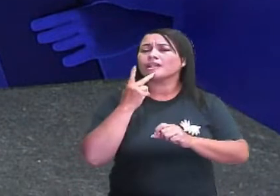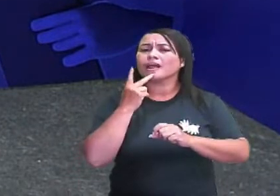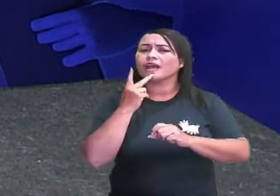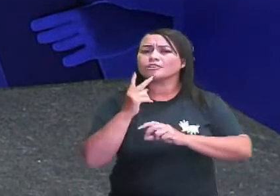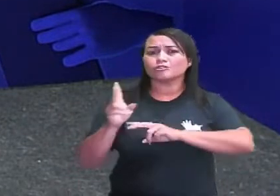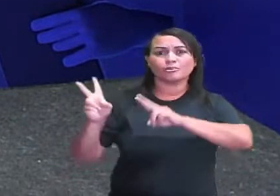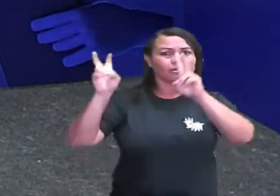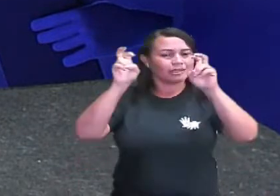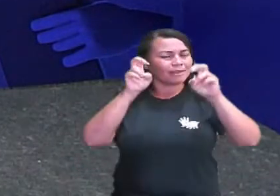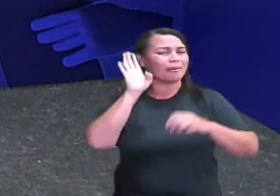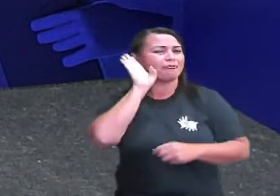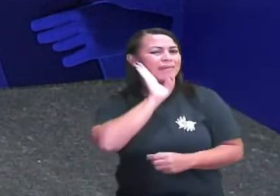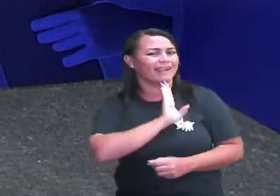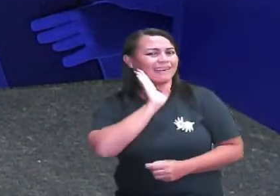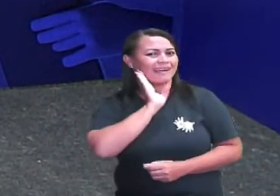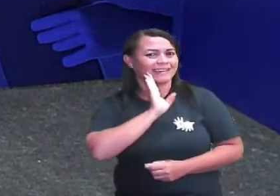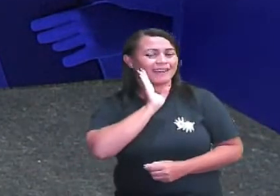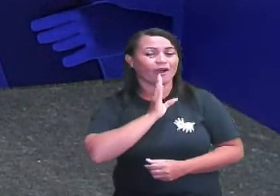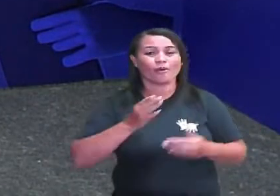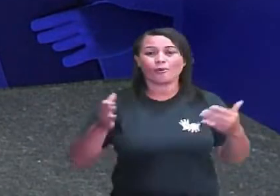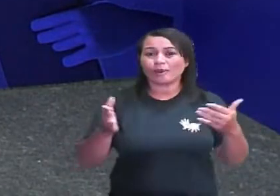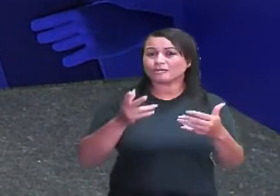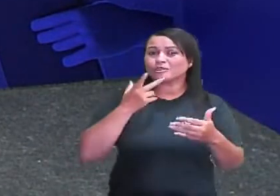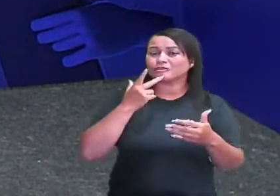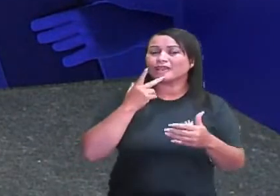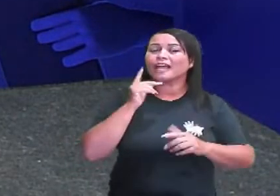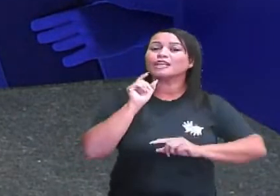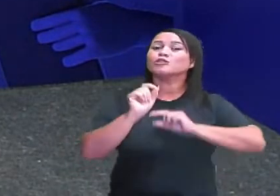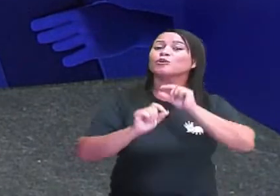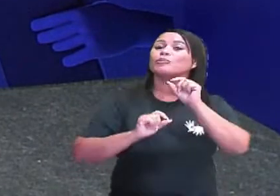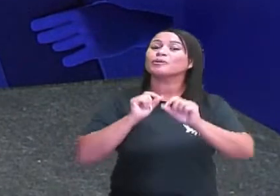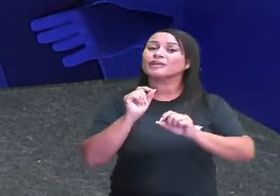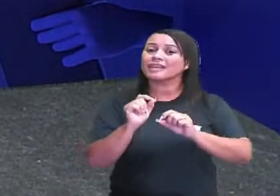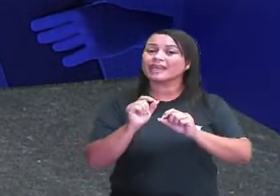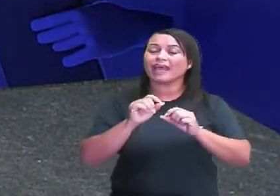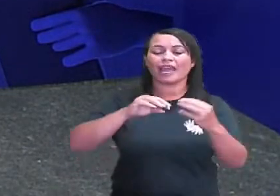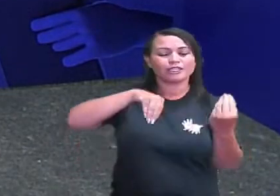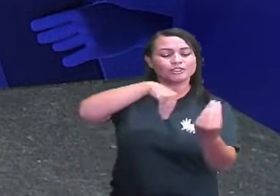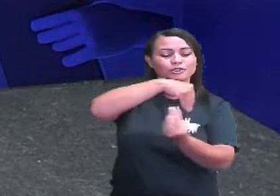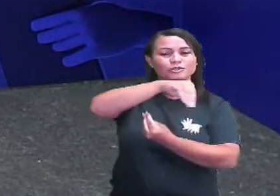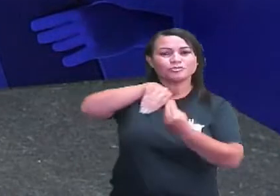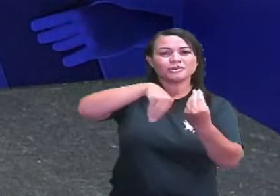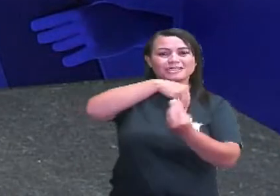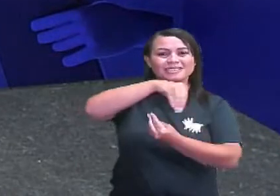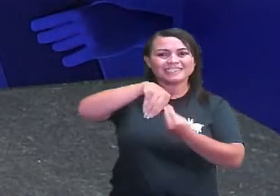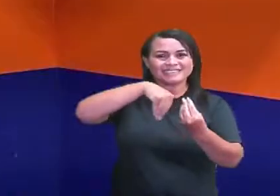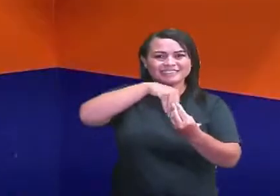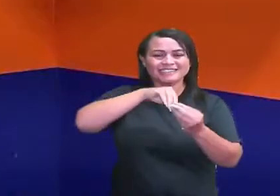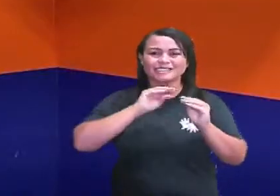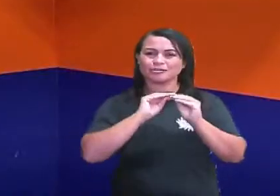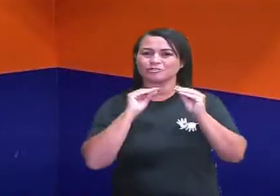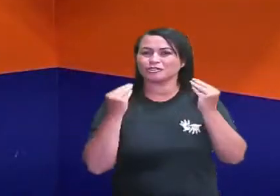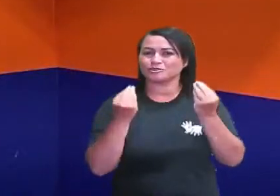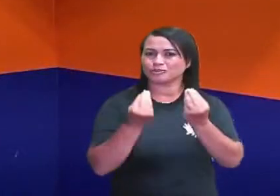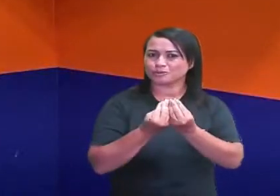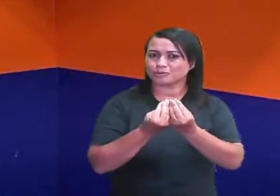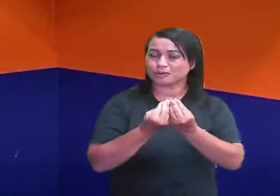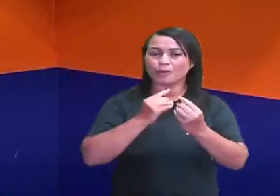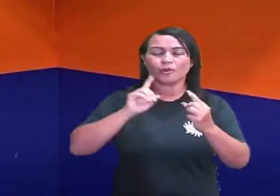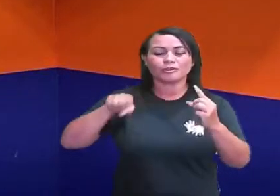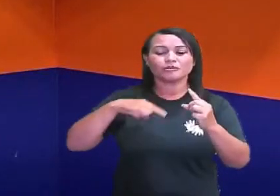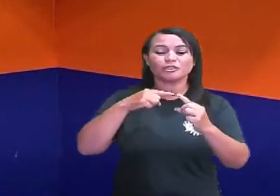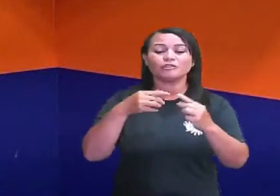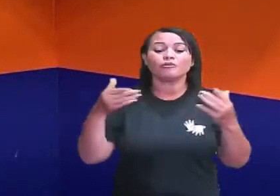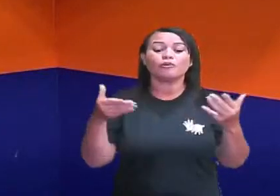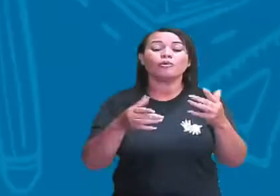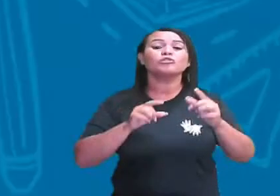assunto muito bacana. Hoje vamos falar sobre as substâncias e misturas. O nosso objetivo